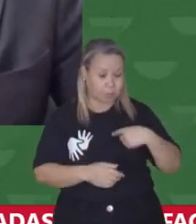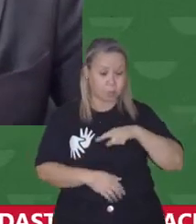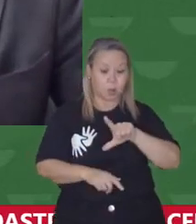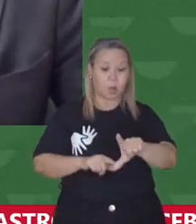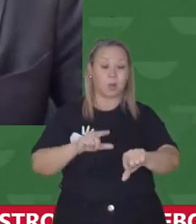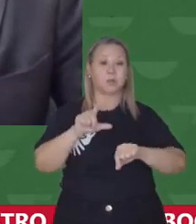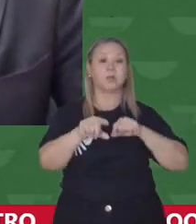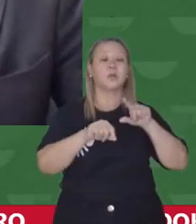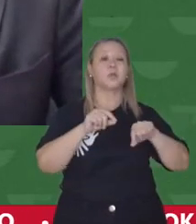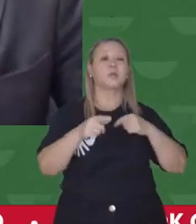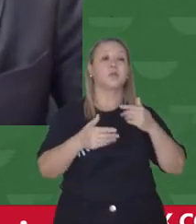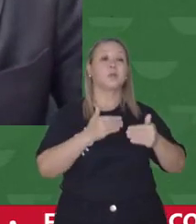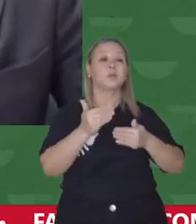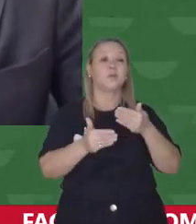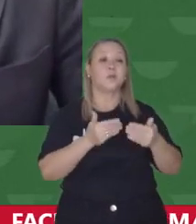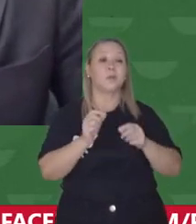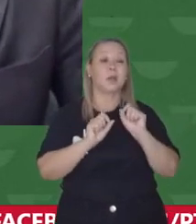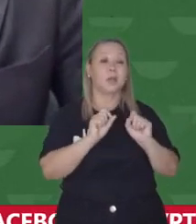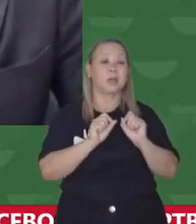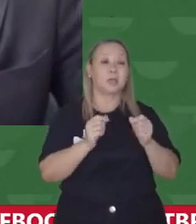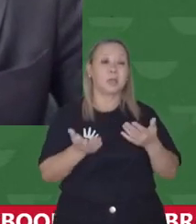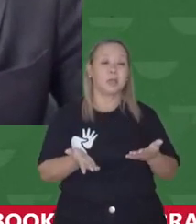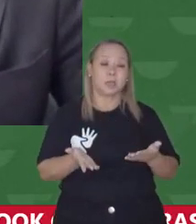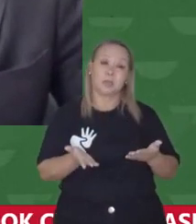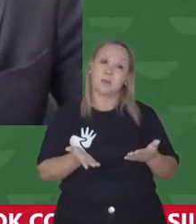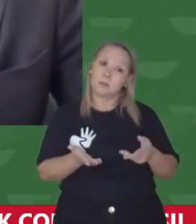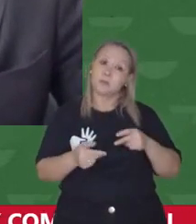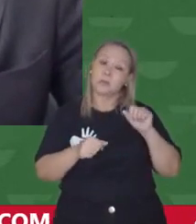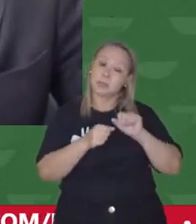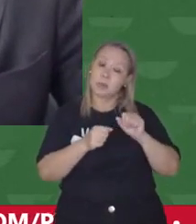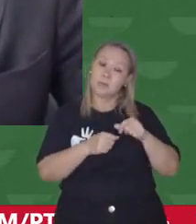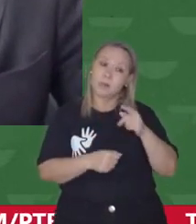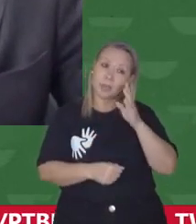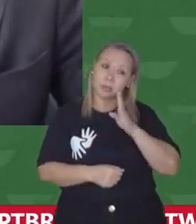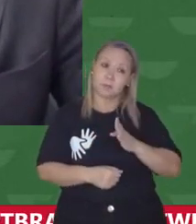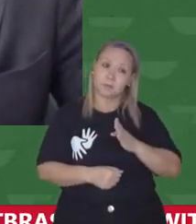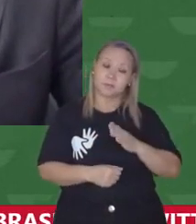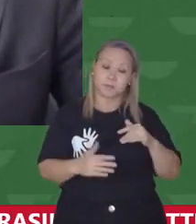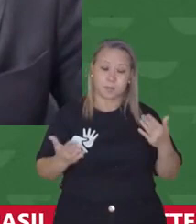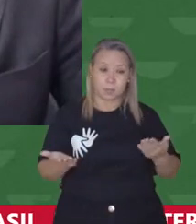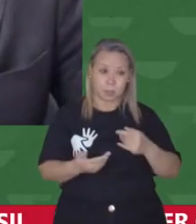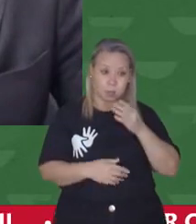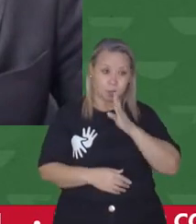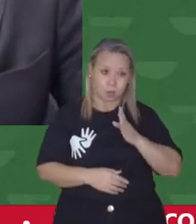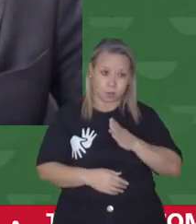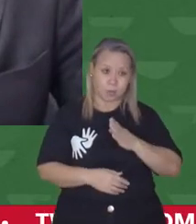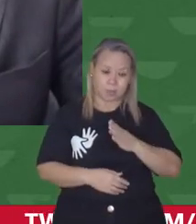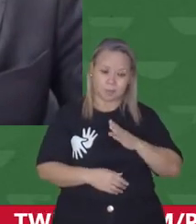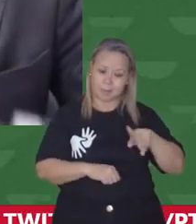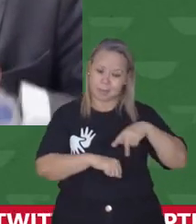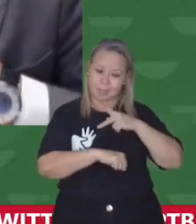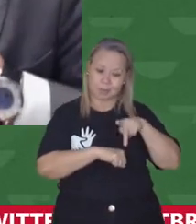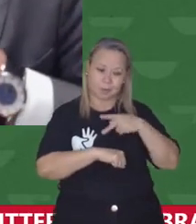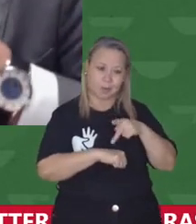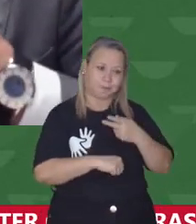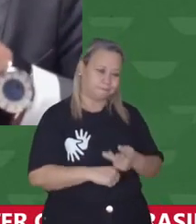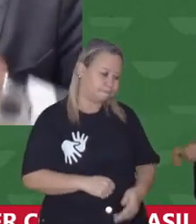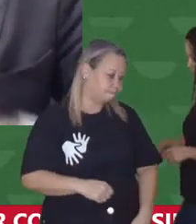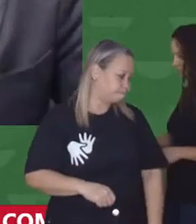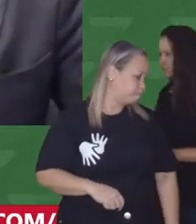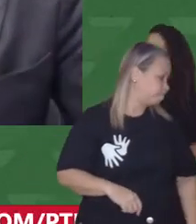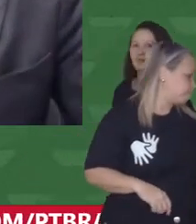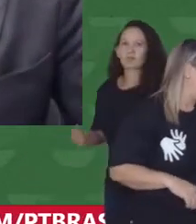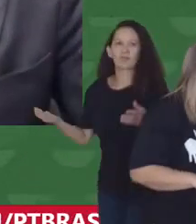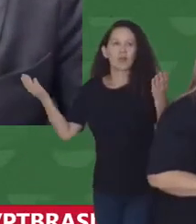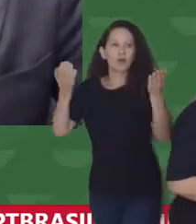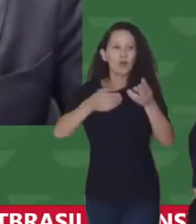de desenvolvimento, e que vão nos recolocar no mundo, né? Hoje o Brasil é um pária internacional. E para